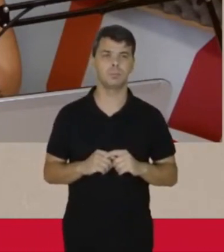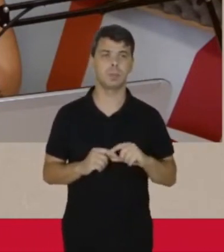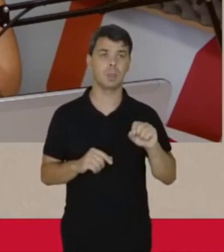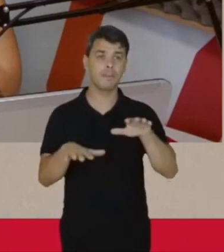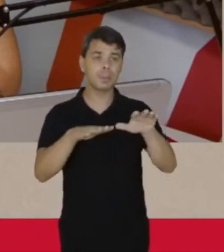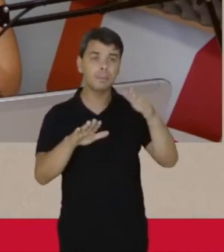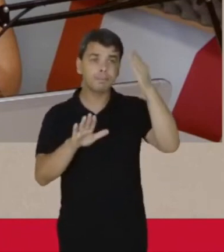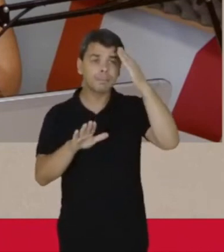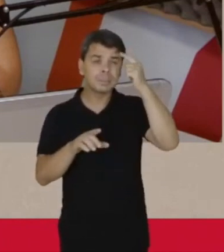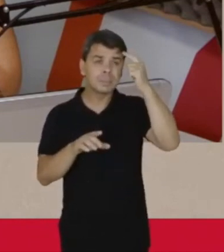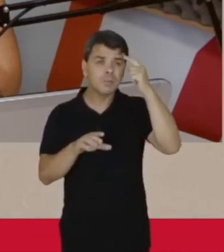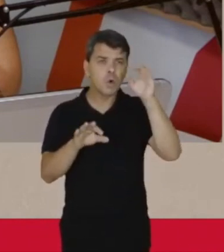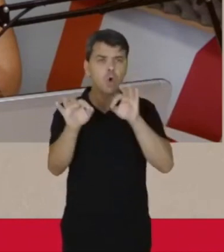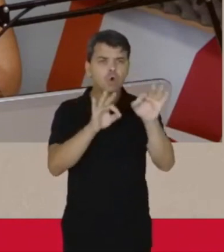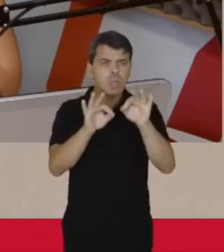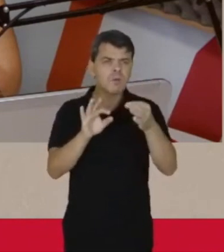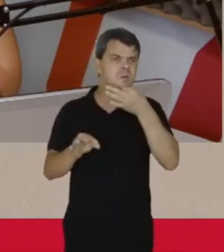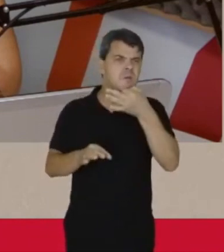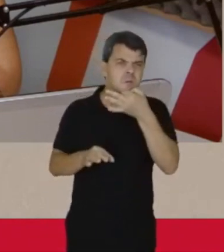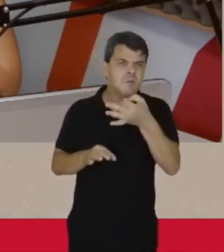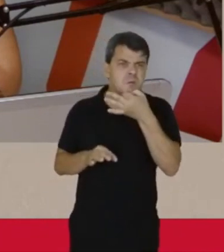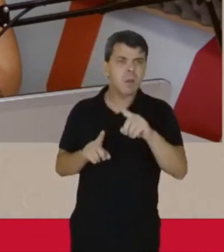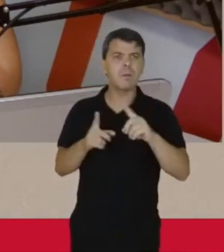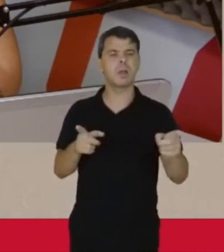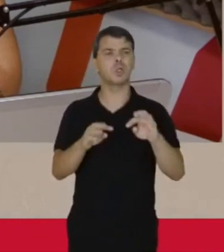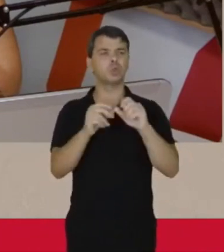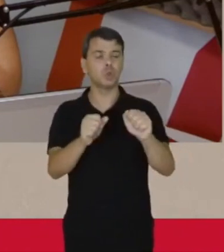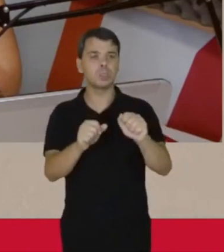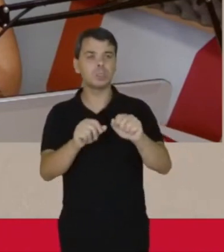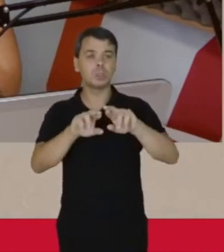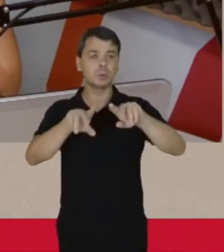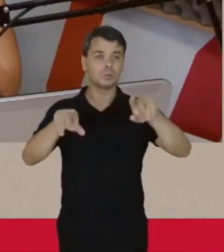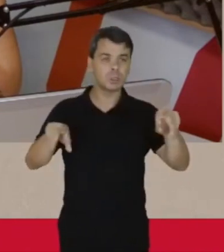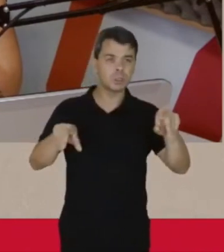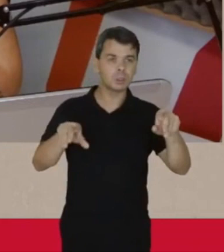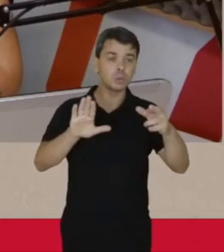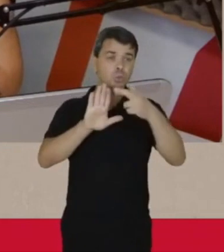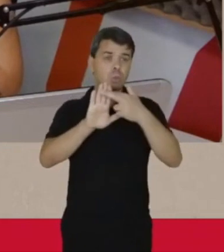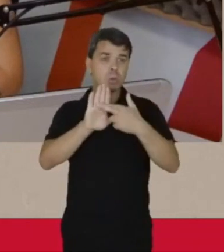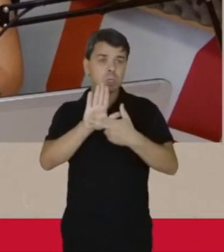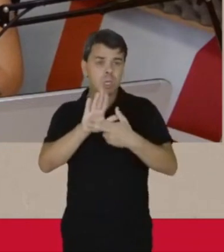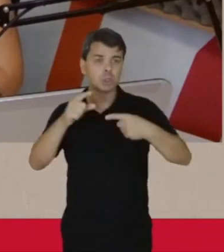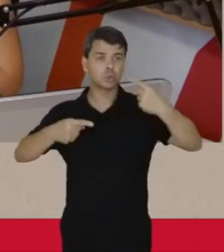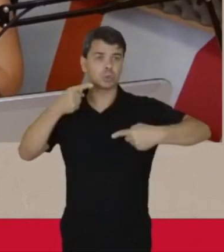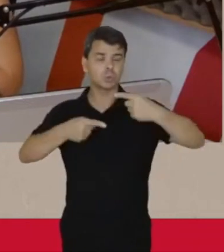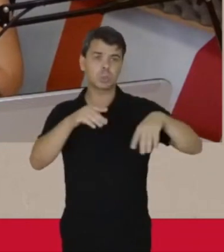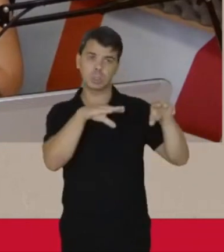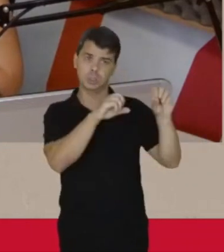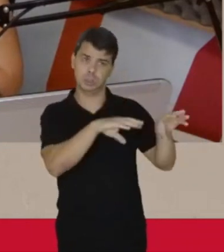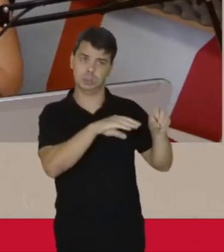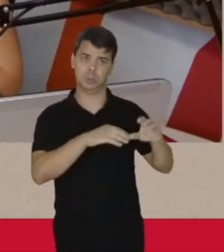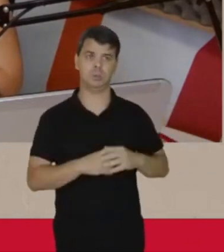pensavam, pautavam, organizavam, criticavam tudo que se estava fazendo do ponto de vista de uma agenda de política